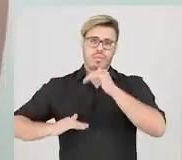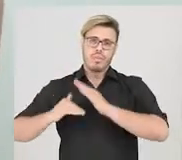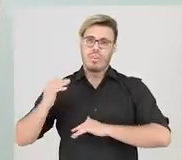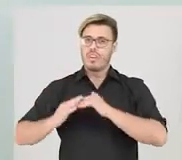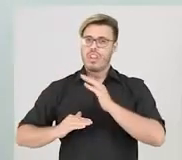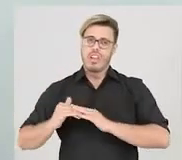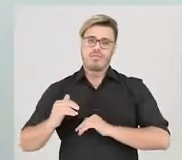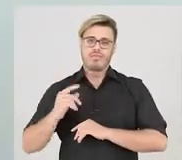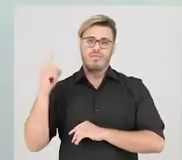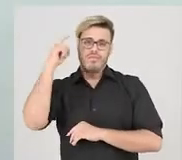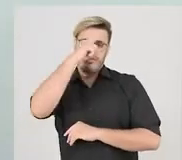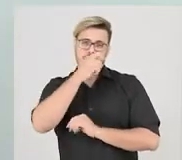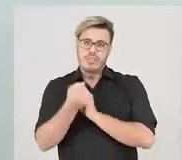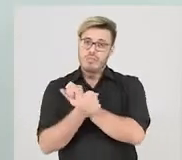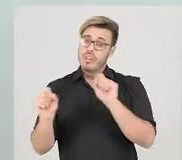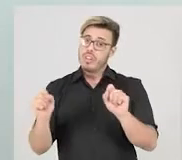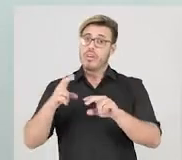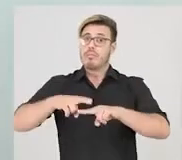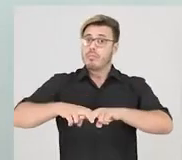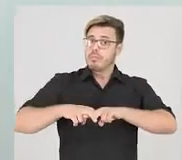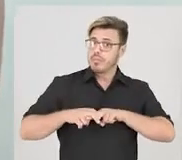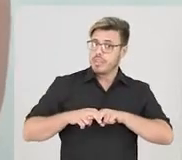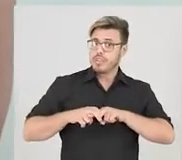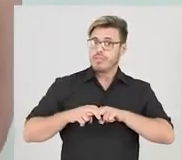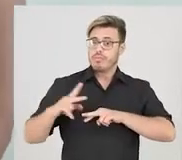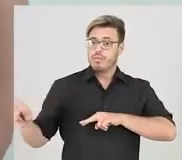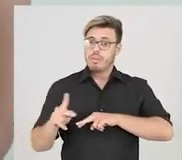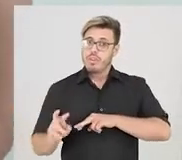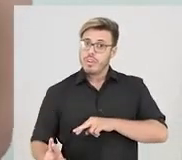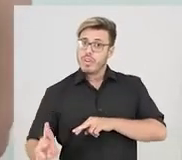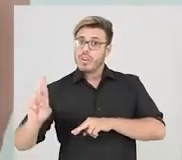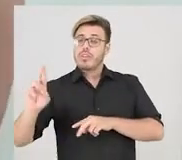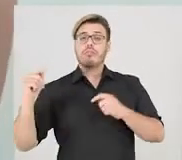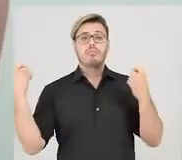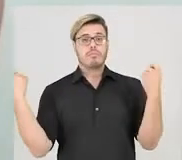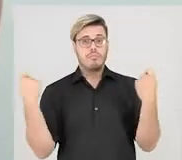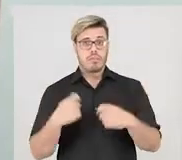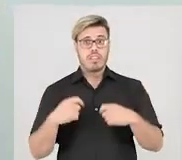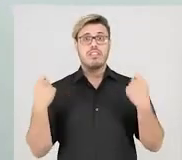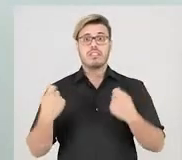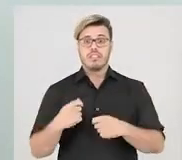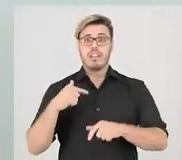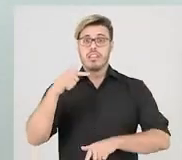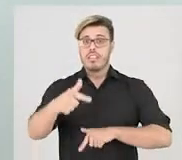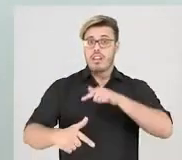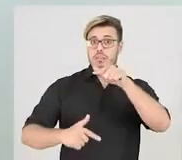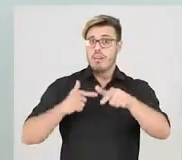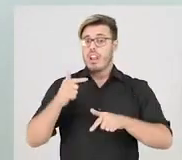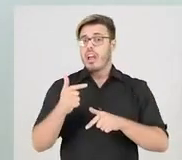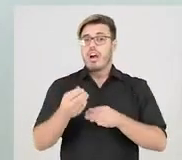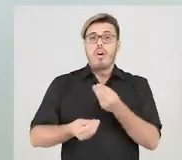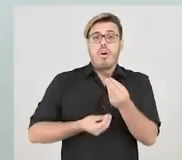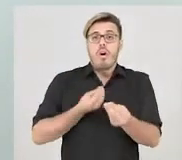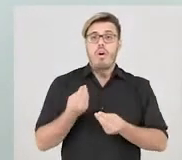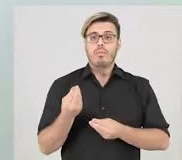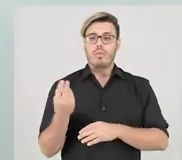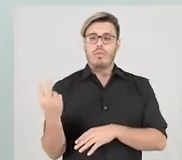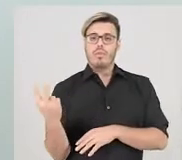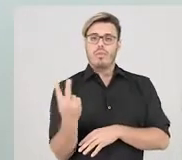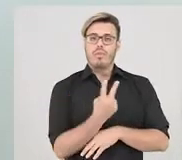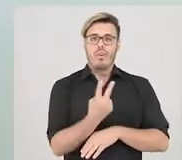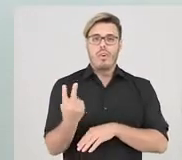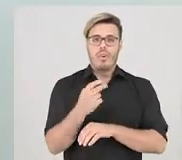Por isso, esse professor regente deve trabalhar numa perspectiva de bidocência com os professores da educação